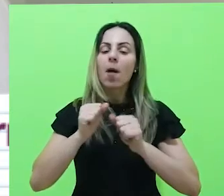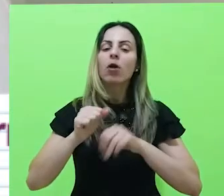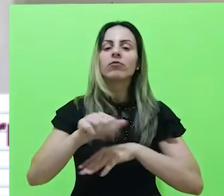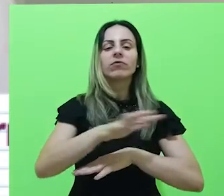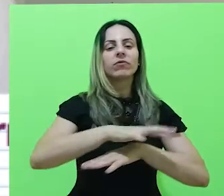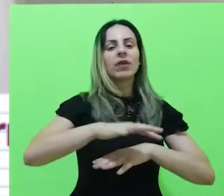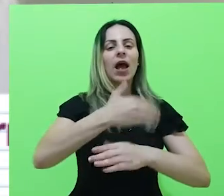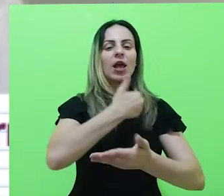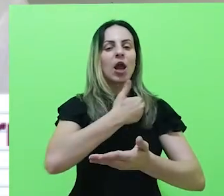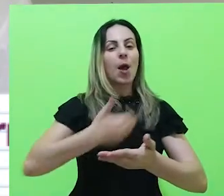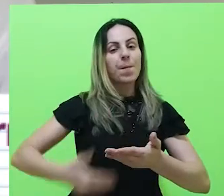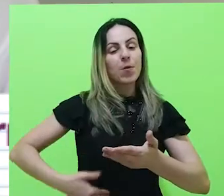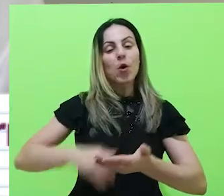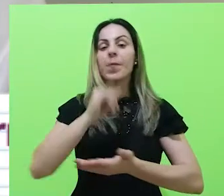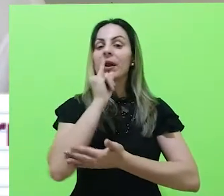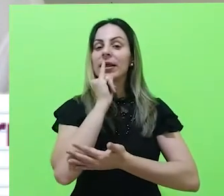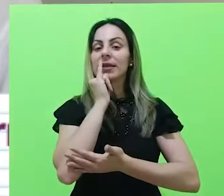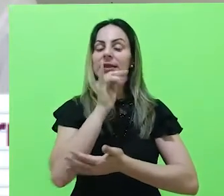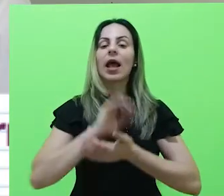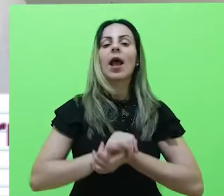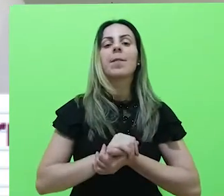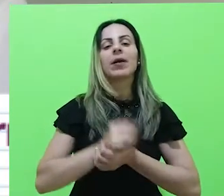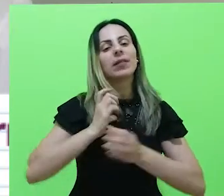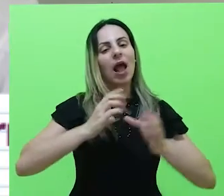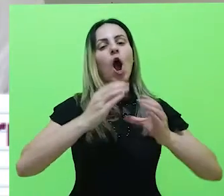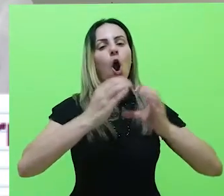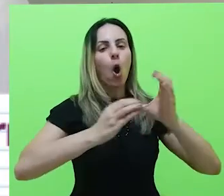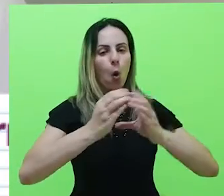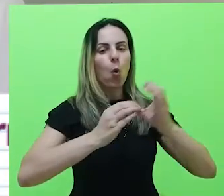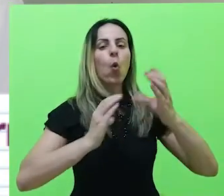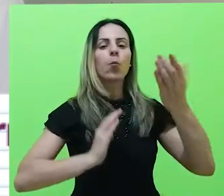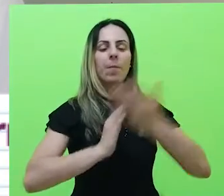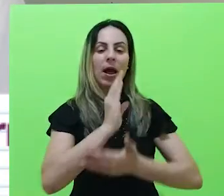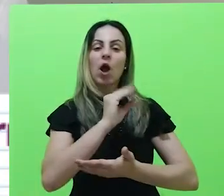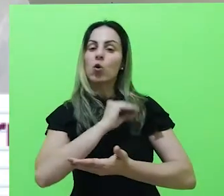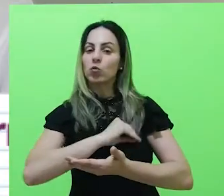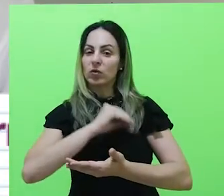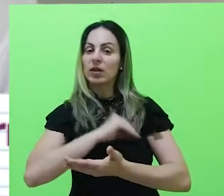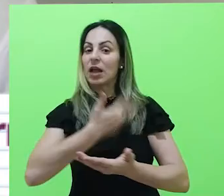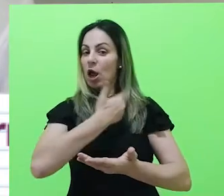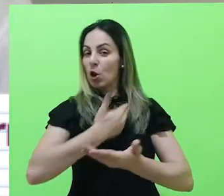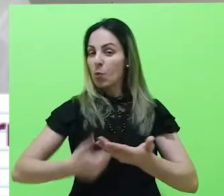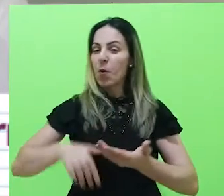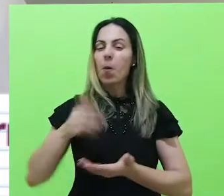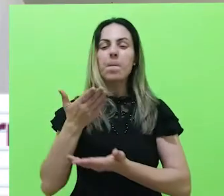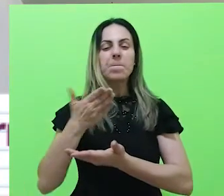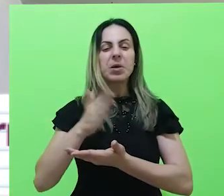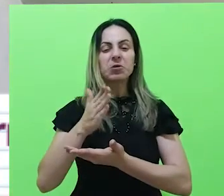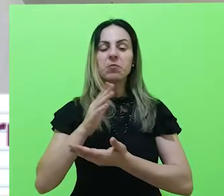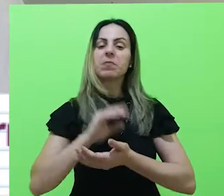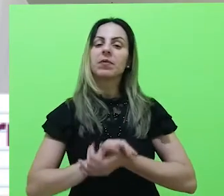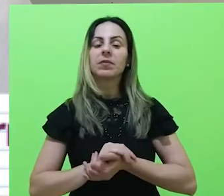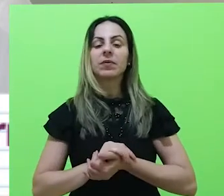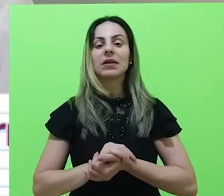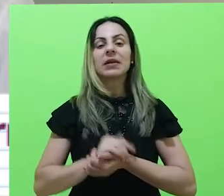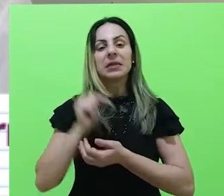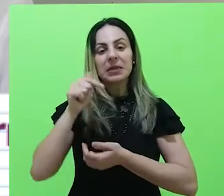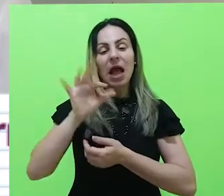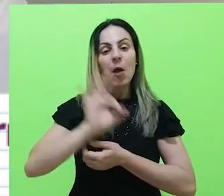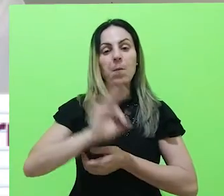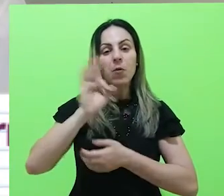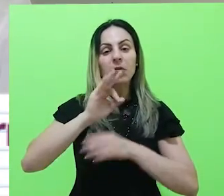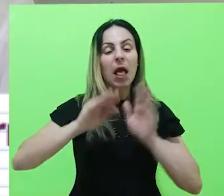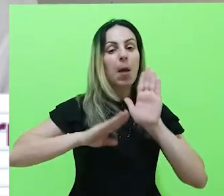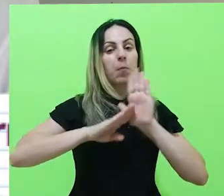serviço público, por exemplo, por meio de concurso, né? Os salários no setor público, eles costumam ser pelo menos 7%